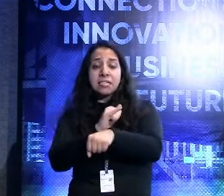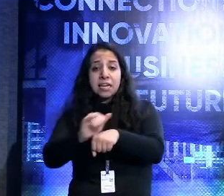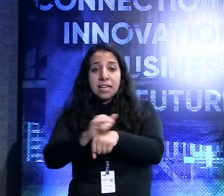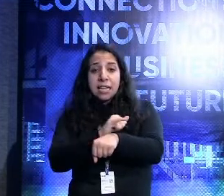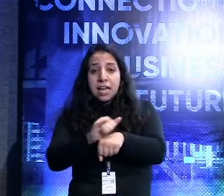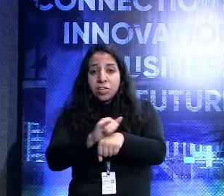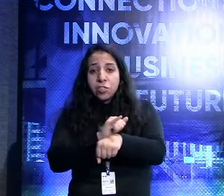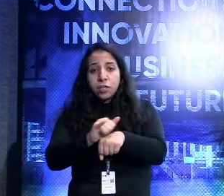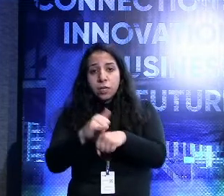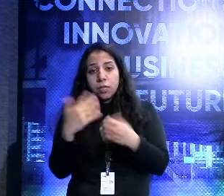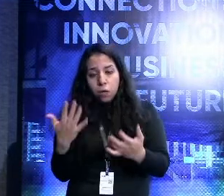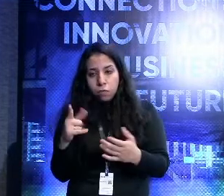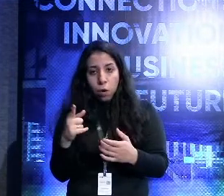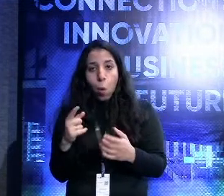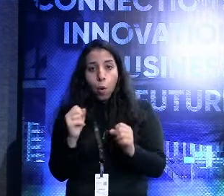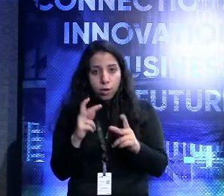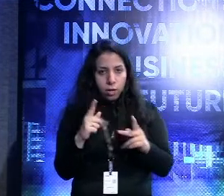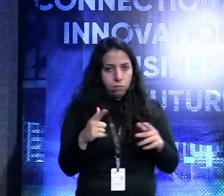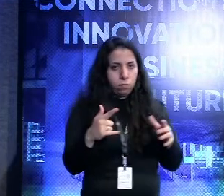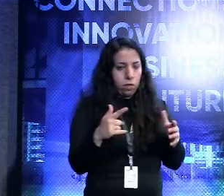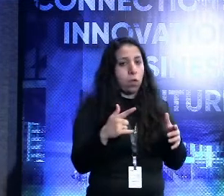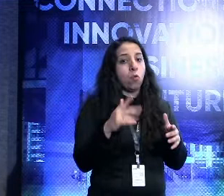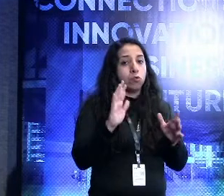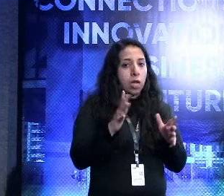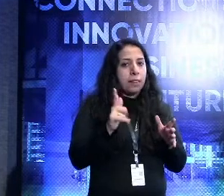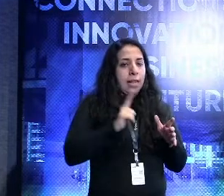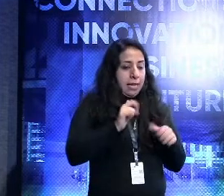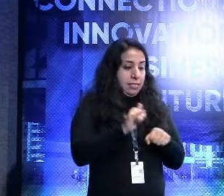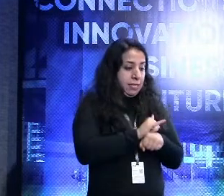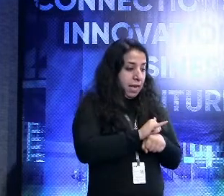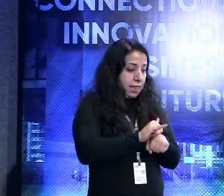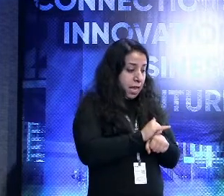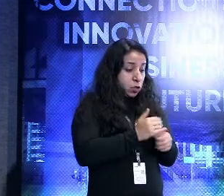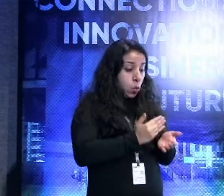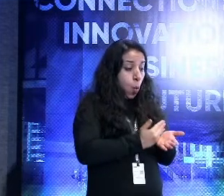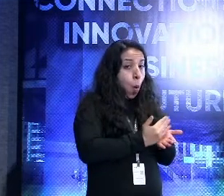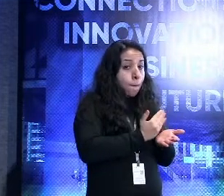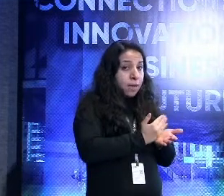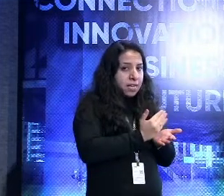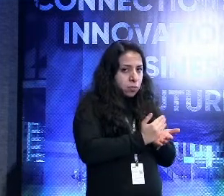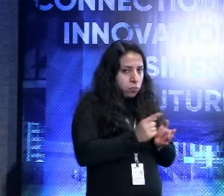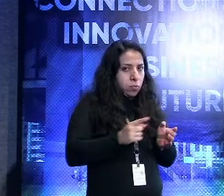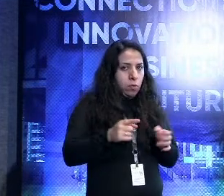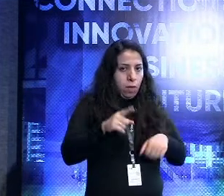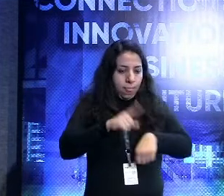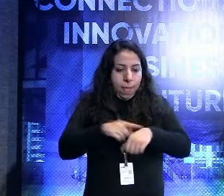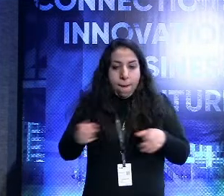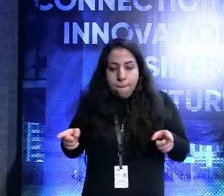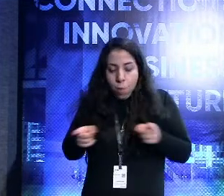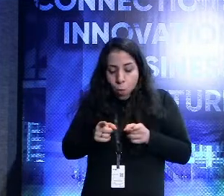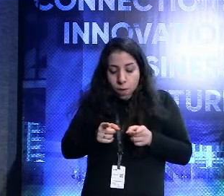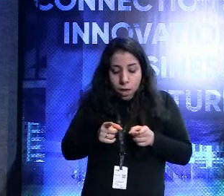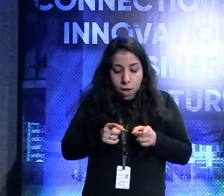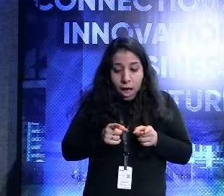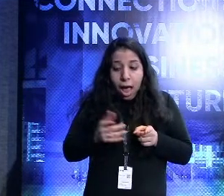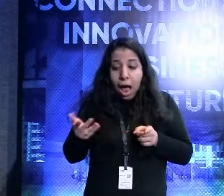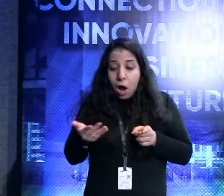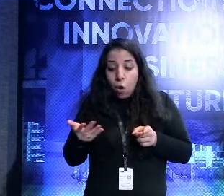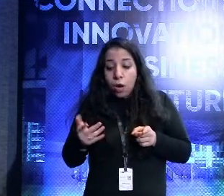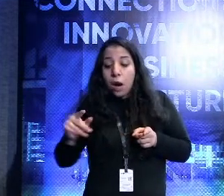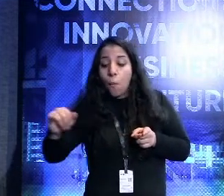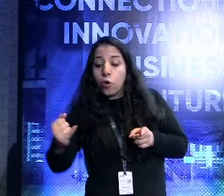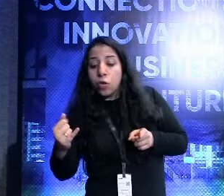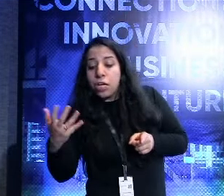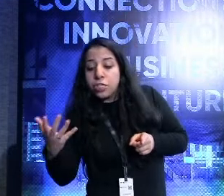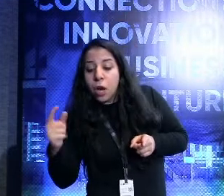então, vamos pegar os horizontes estratégicos que a gente tem lá no início, de curto prazo, e unir com o que a gente quer de oportunidades, e é